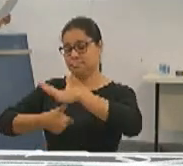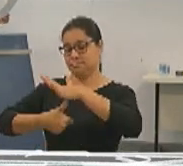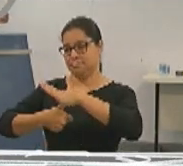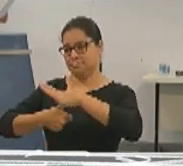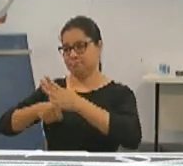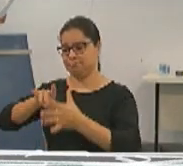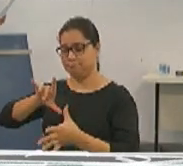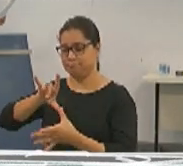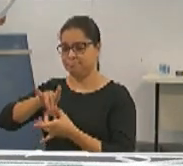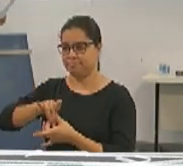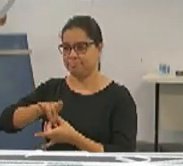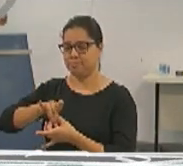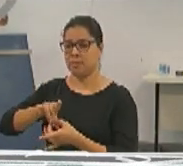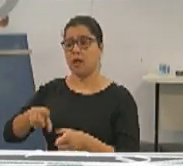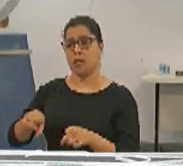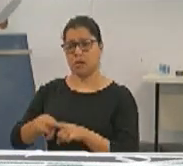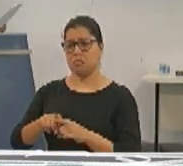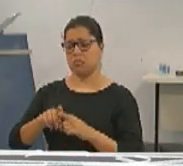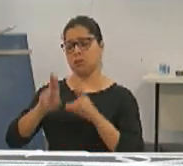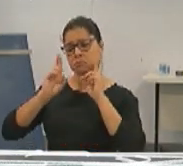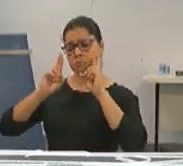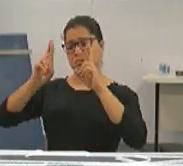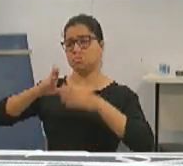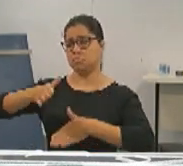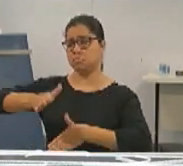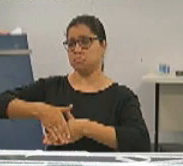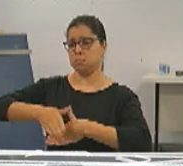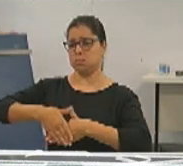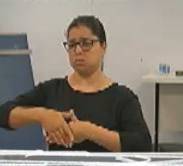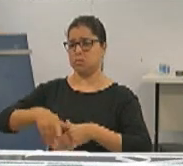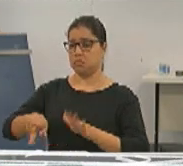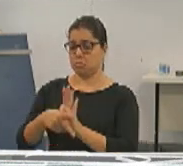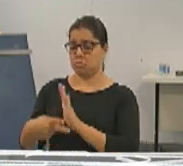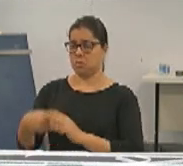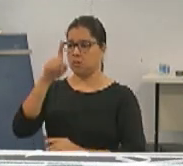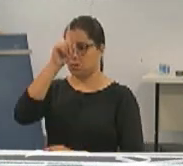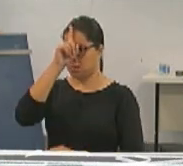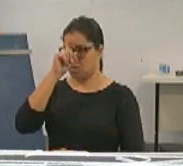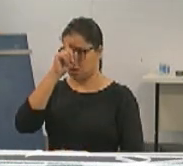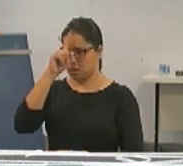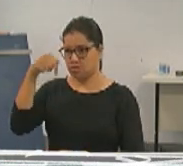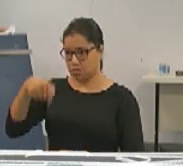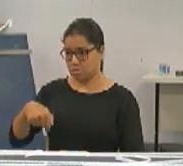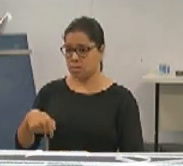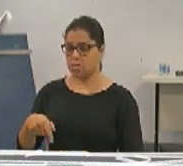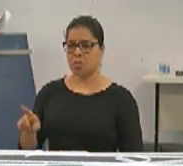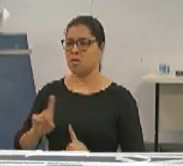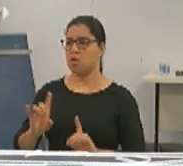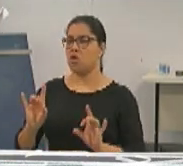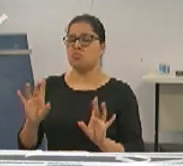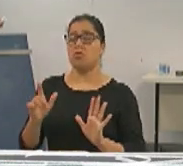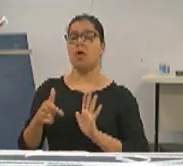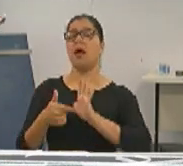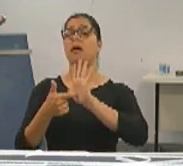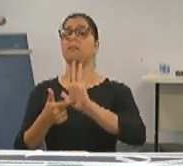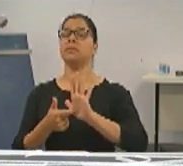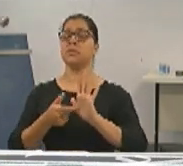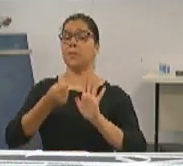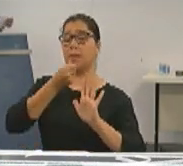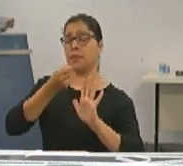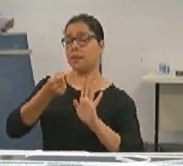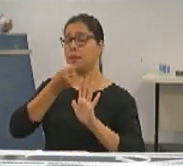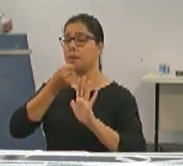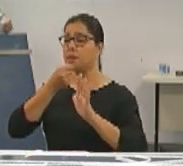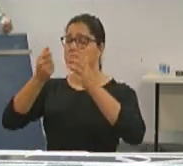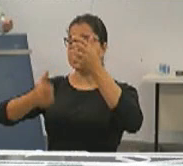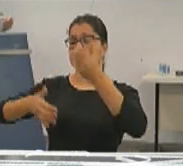Por isso, respeitando a autonomia do hospital, a reitoria precisa estar presente e não aparecer aqui só para palanque ou só